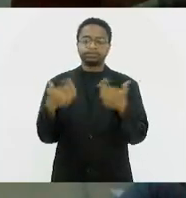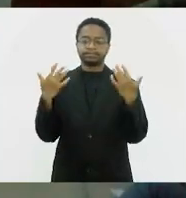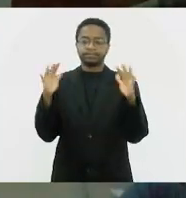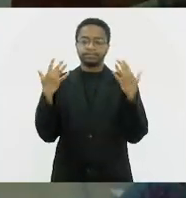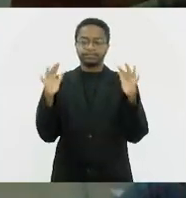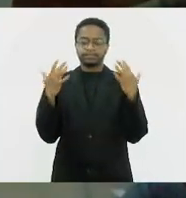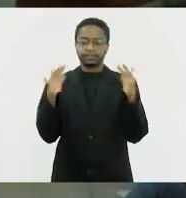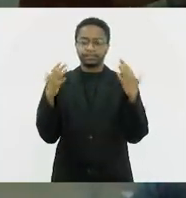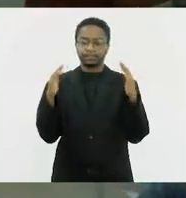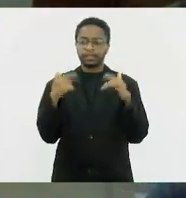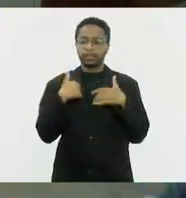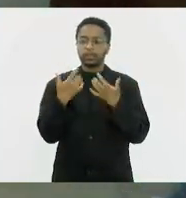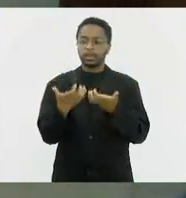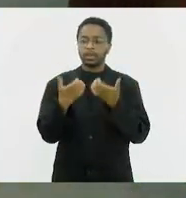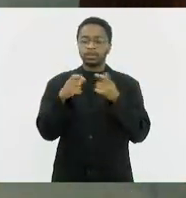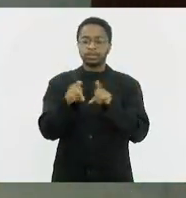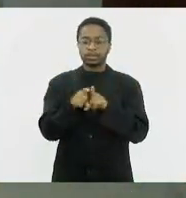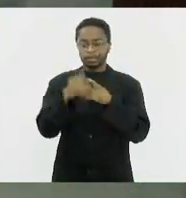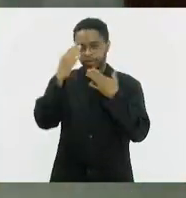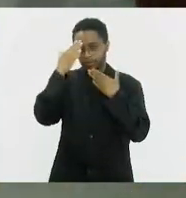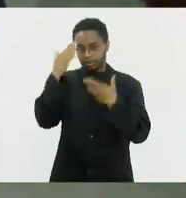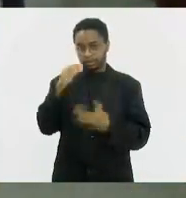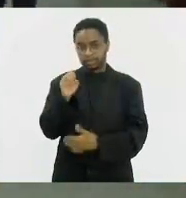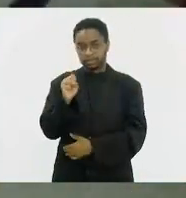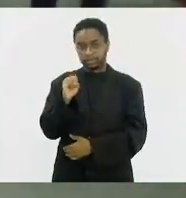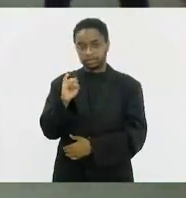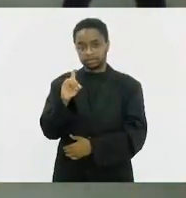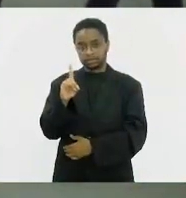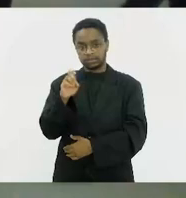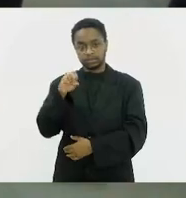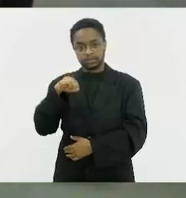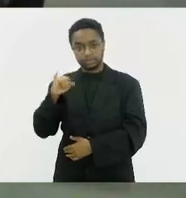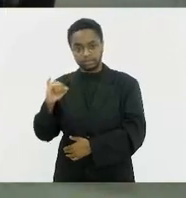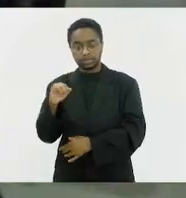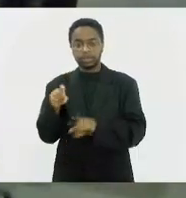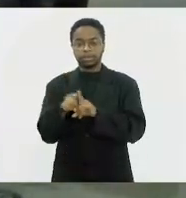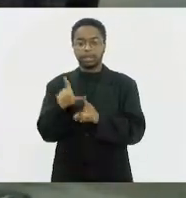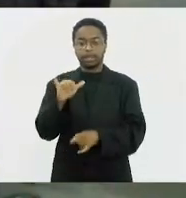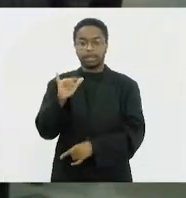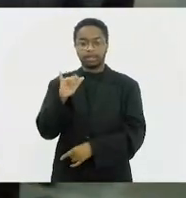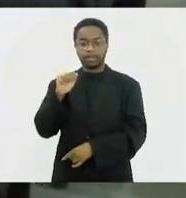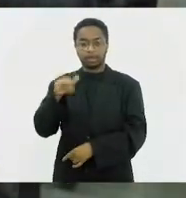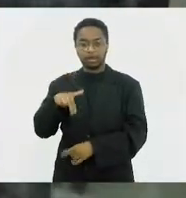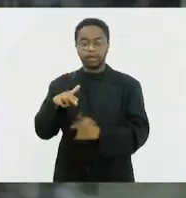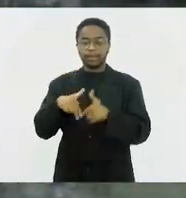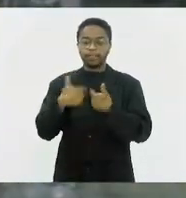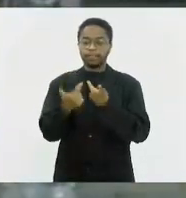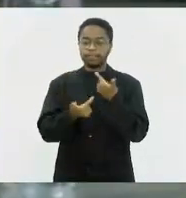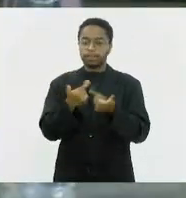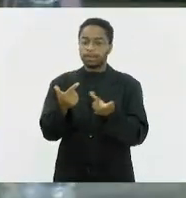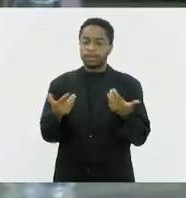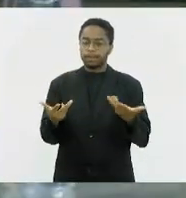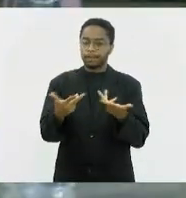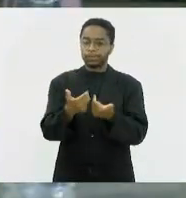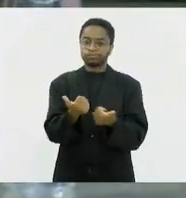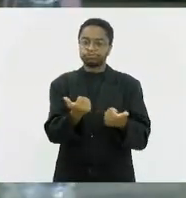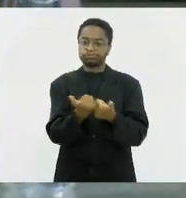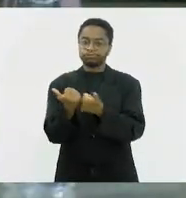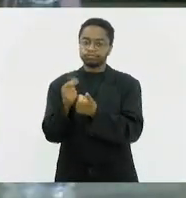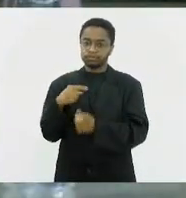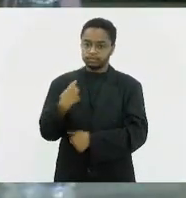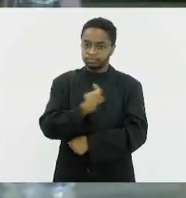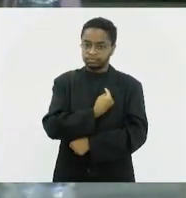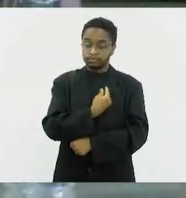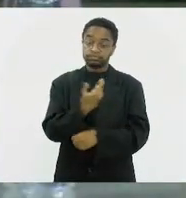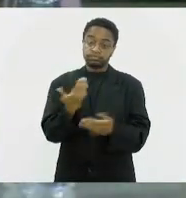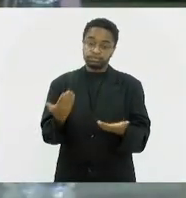Queria agradecer também o Sidney e a Lilian pelo trabalho que fizeram aqui, nos auxiliando. E